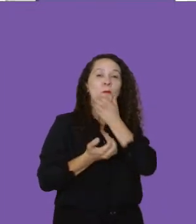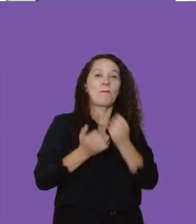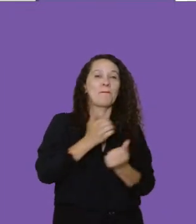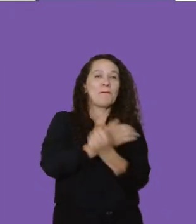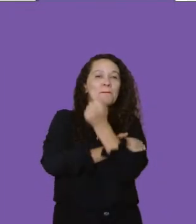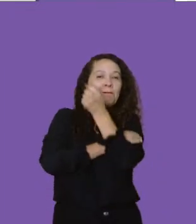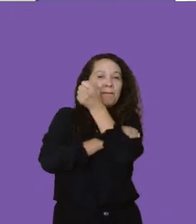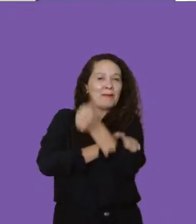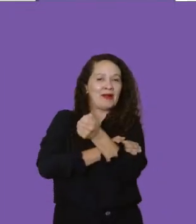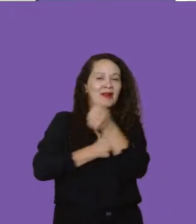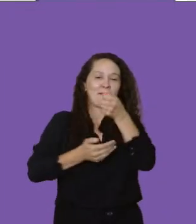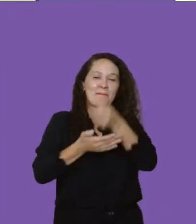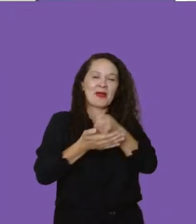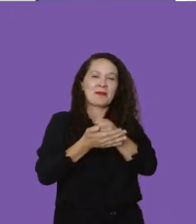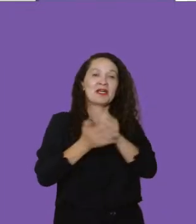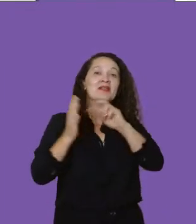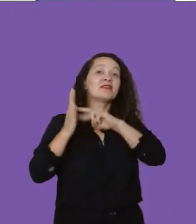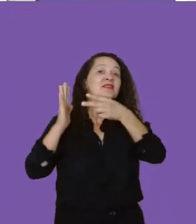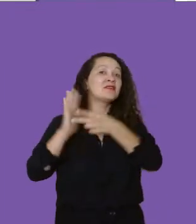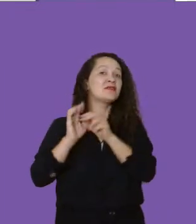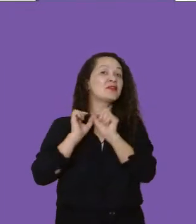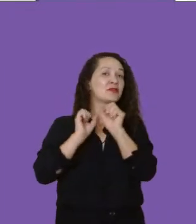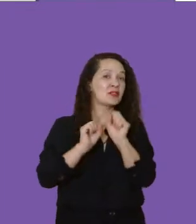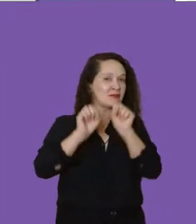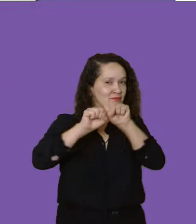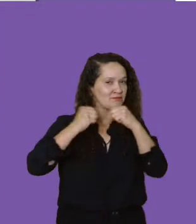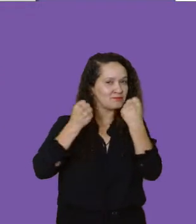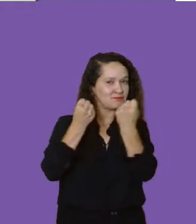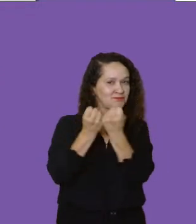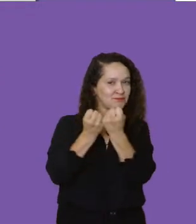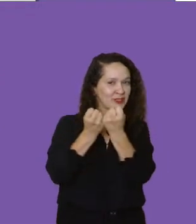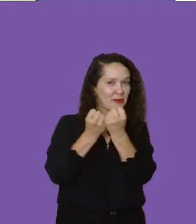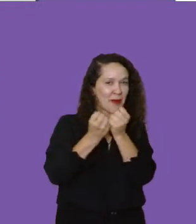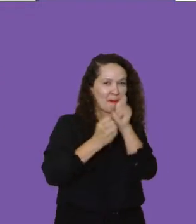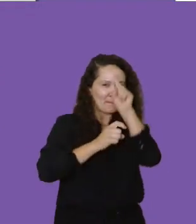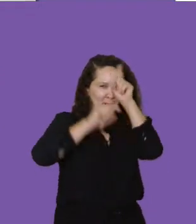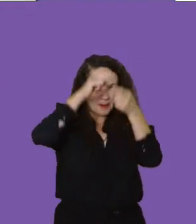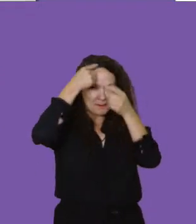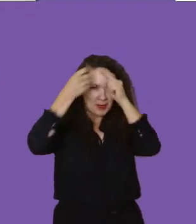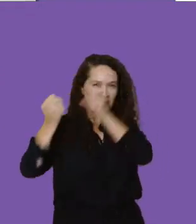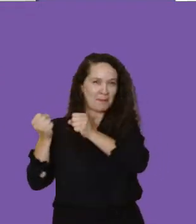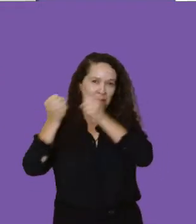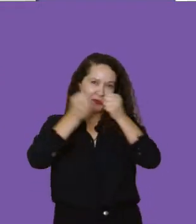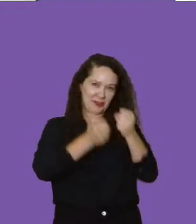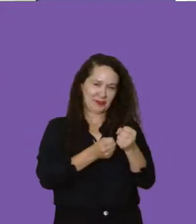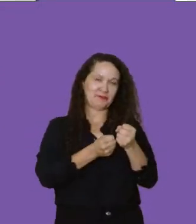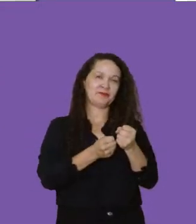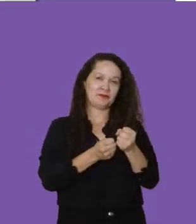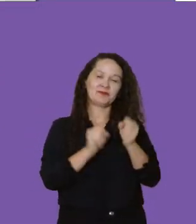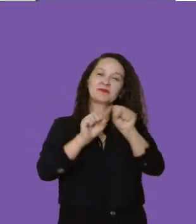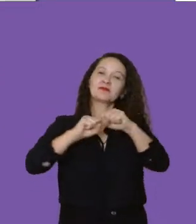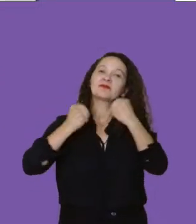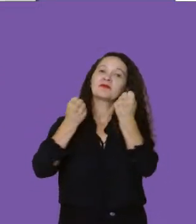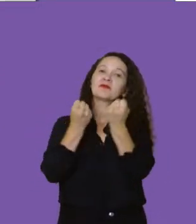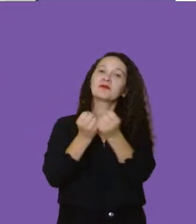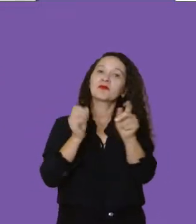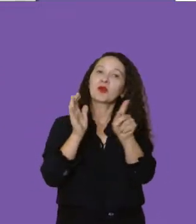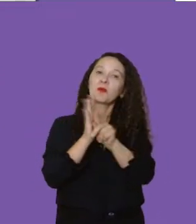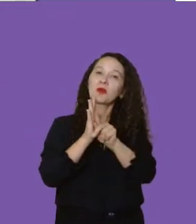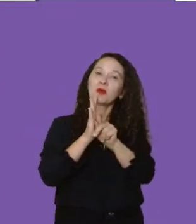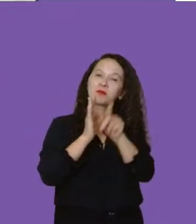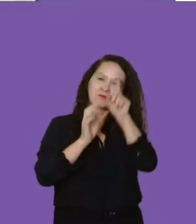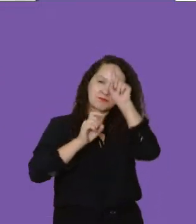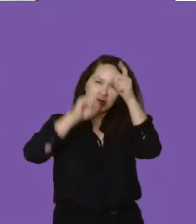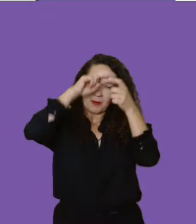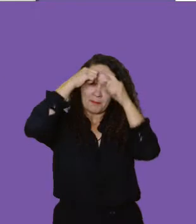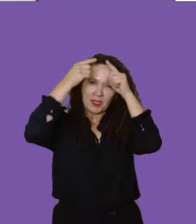que é o patriarcado? O patriarcado é um sistema hierárquico de poder. É um sistema de